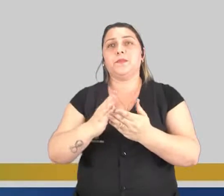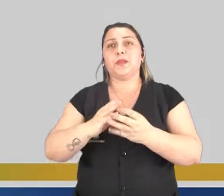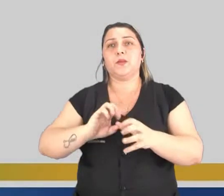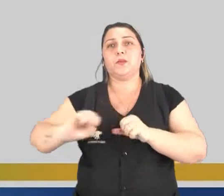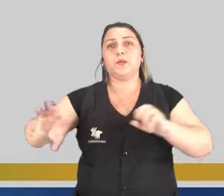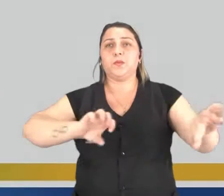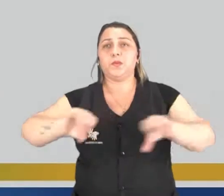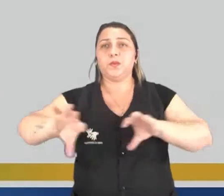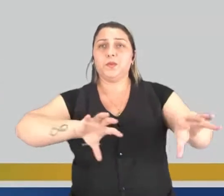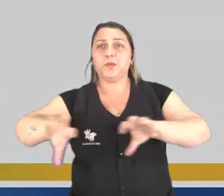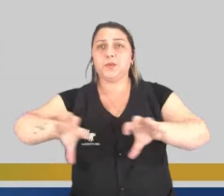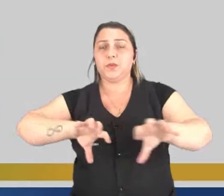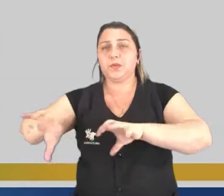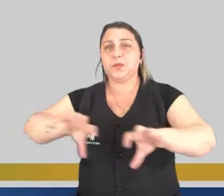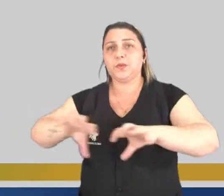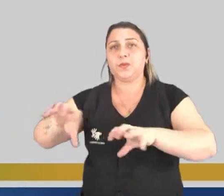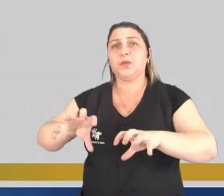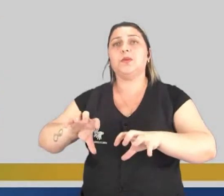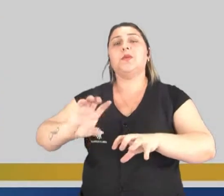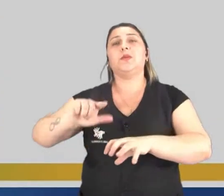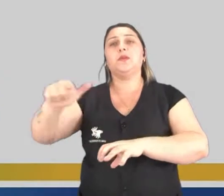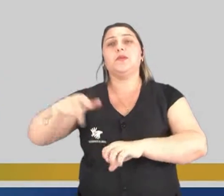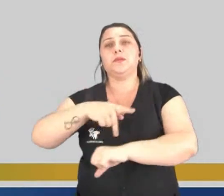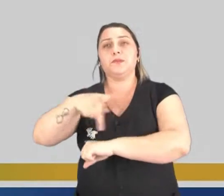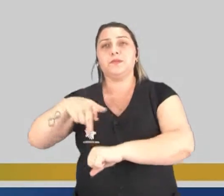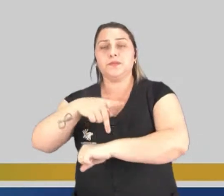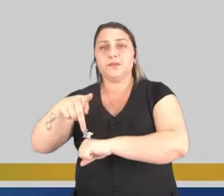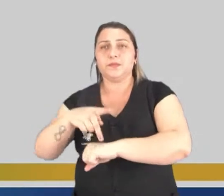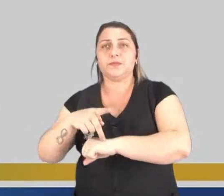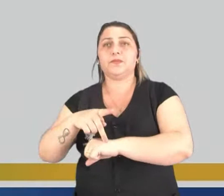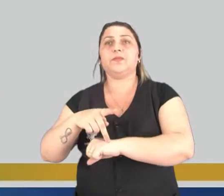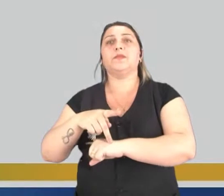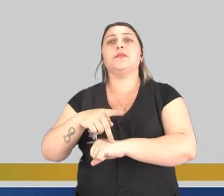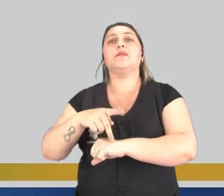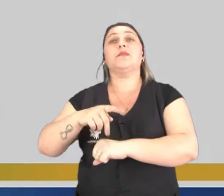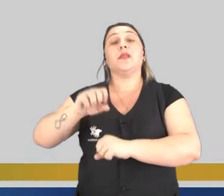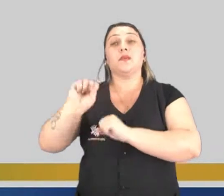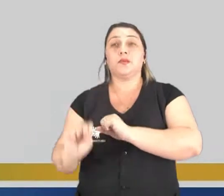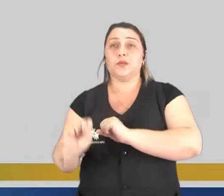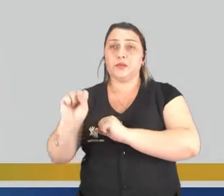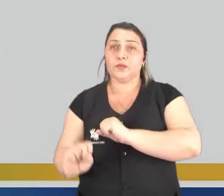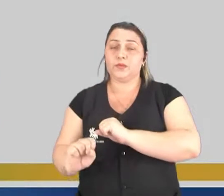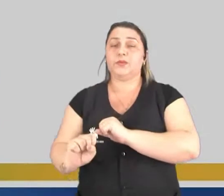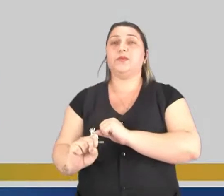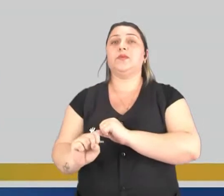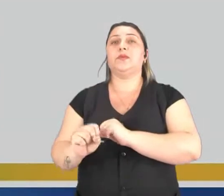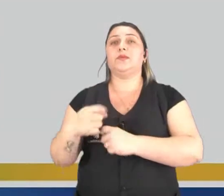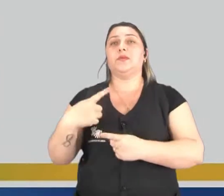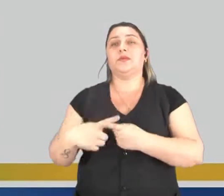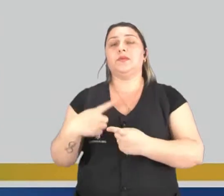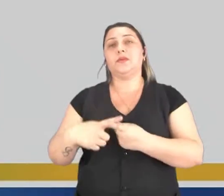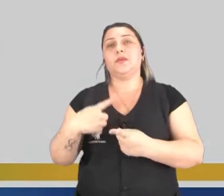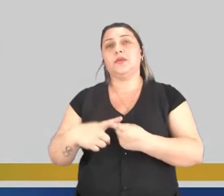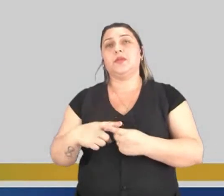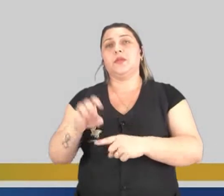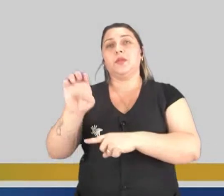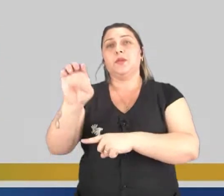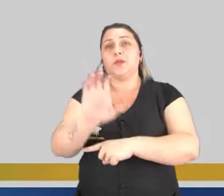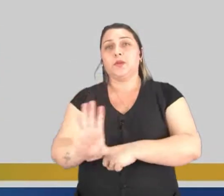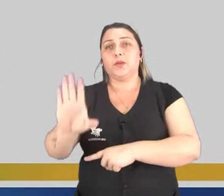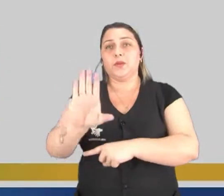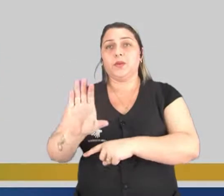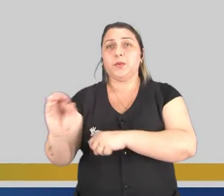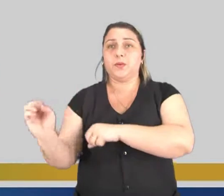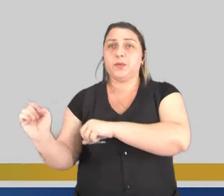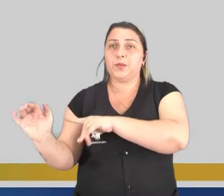expandir cada vez mais para o interior do país, ou para a região sul, conforme os europeus